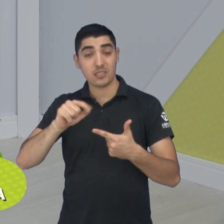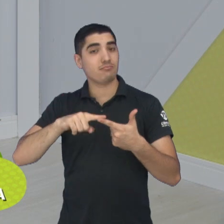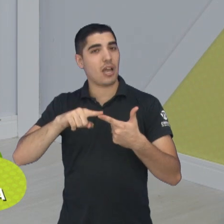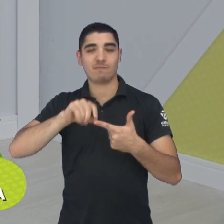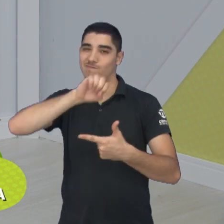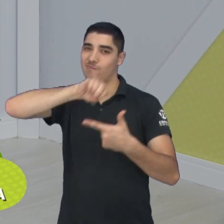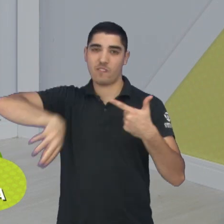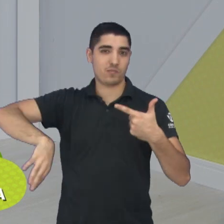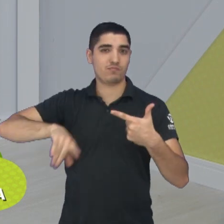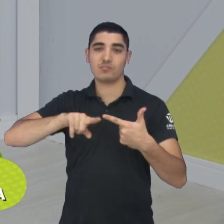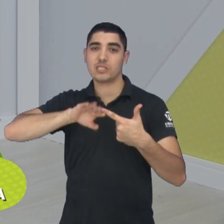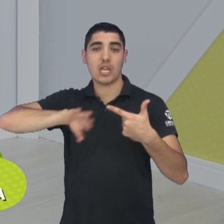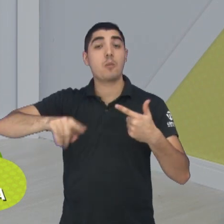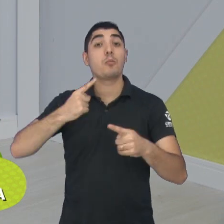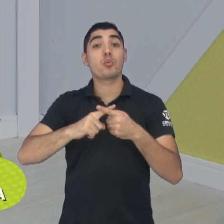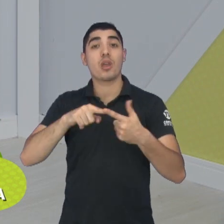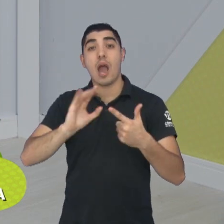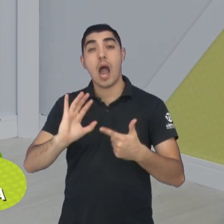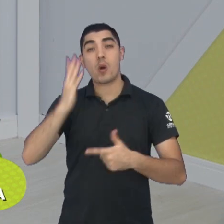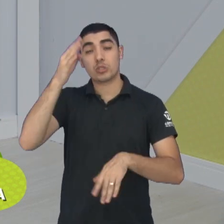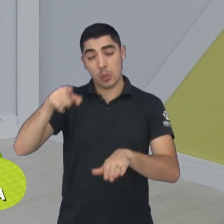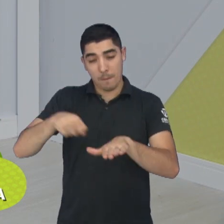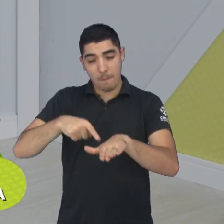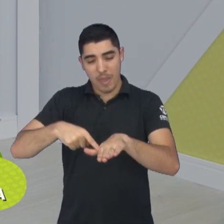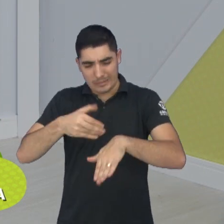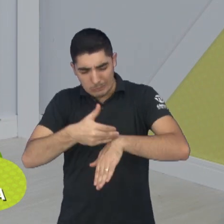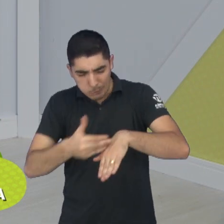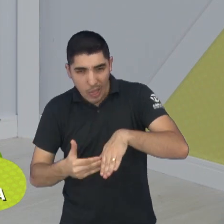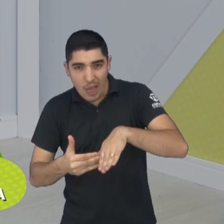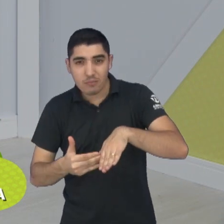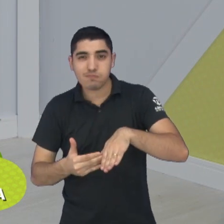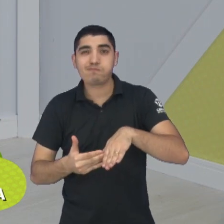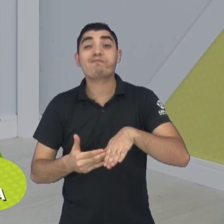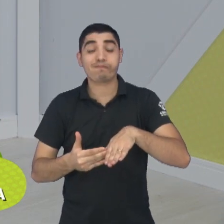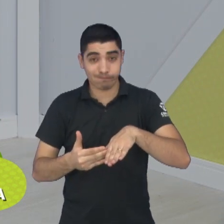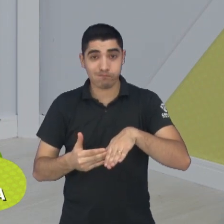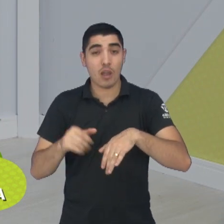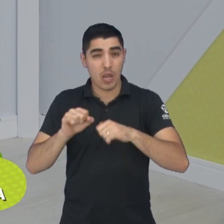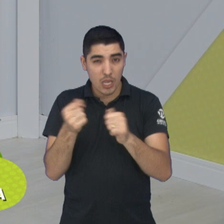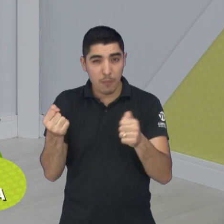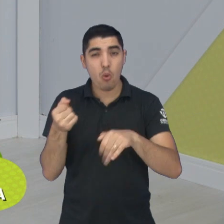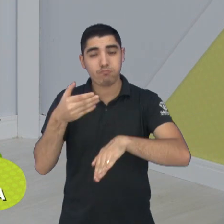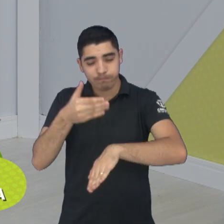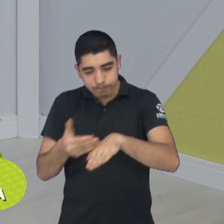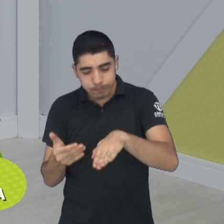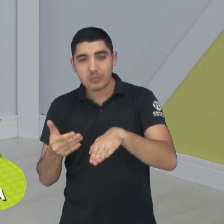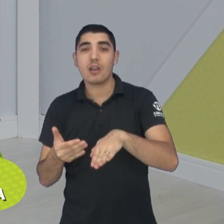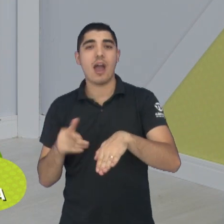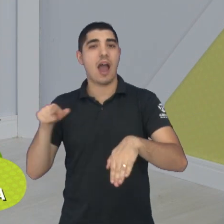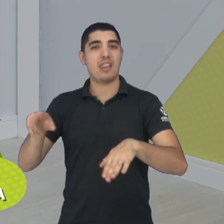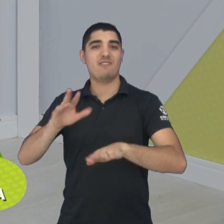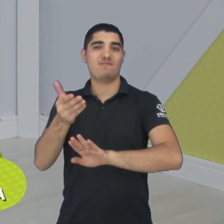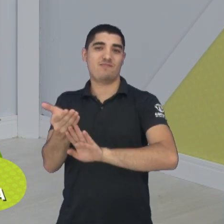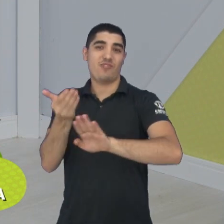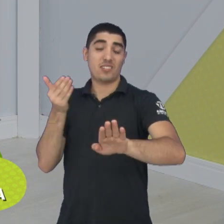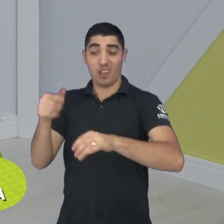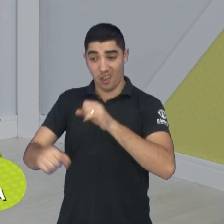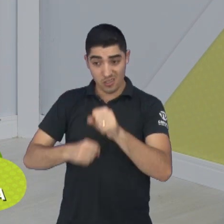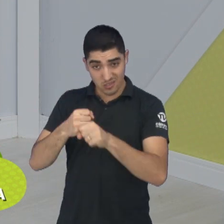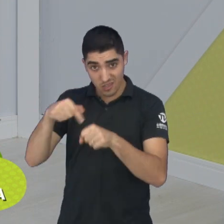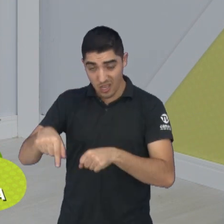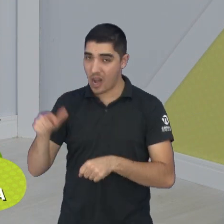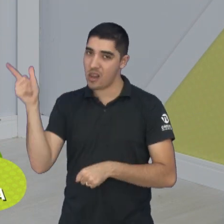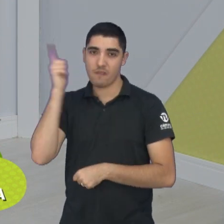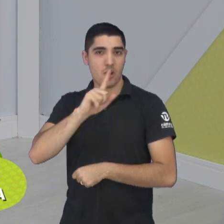uma fissura no pé, o tirou do campeonato. A diretoria já corre atrás de um lateral direito. Pode começar aí o campeonato sem ter